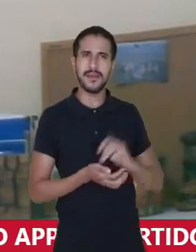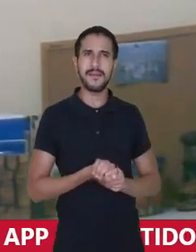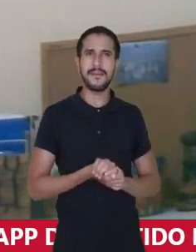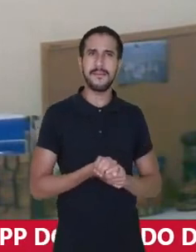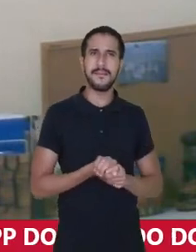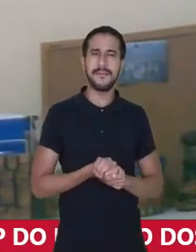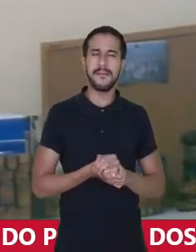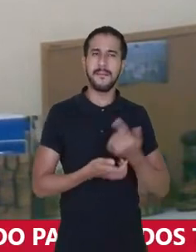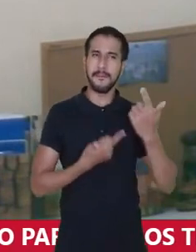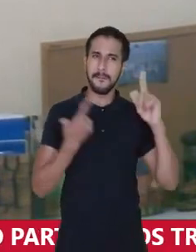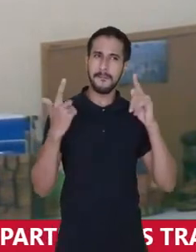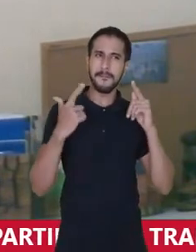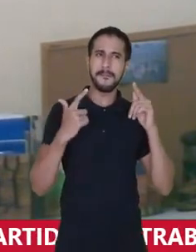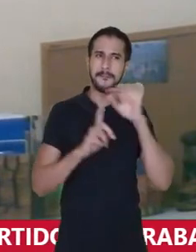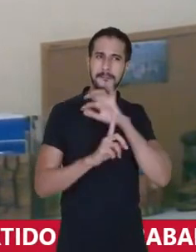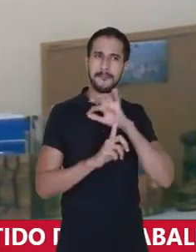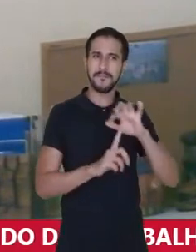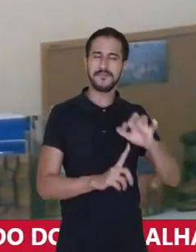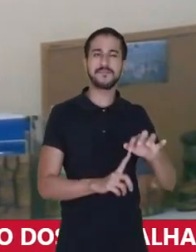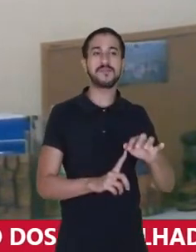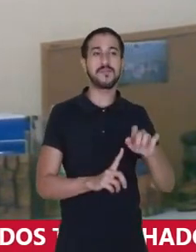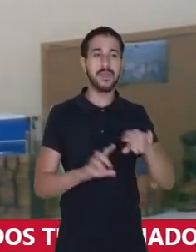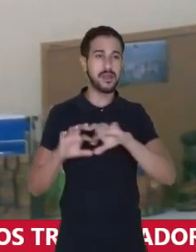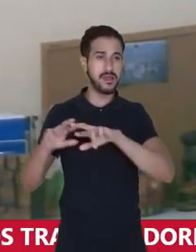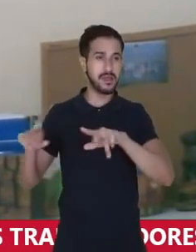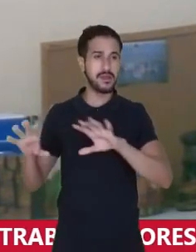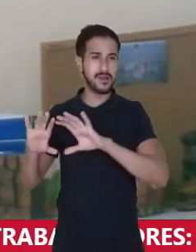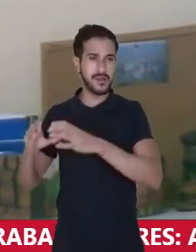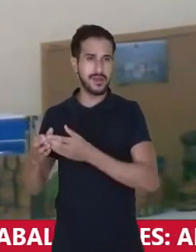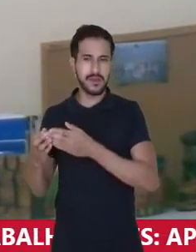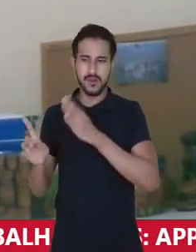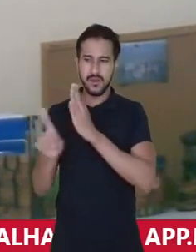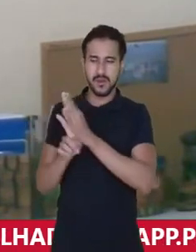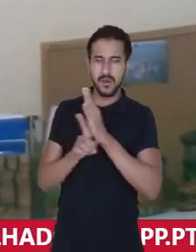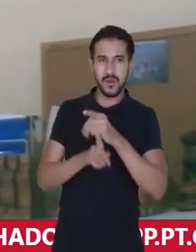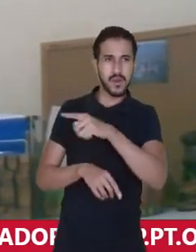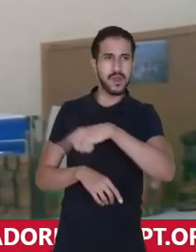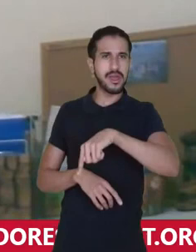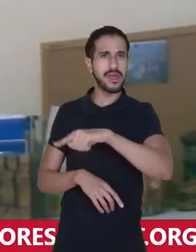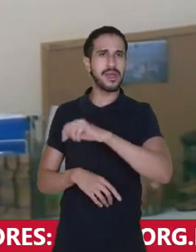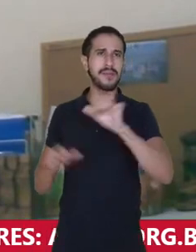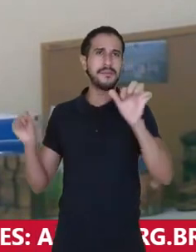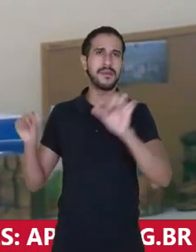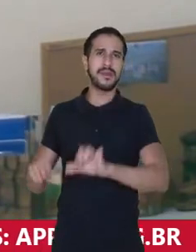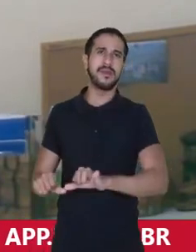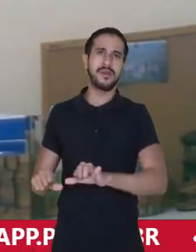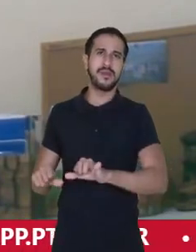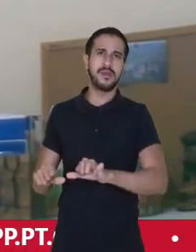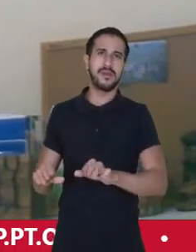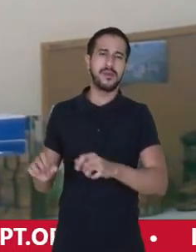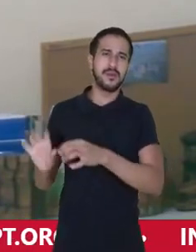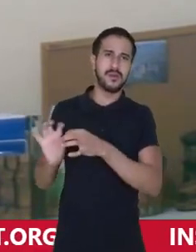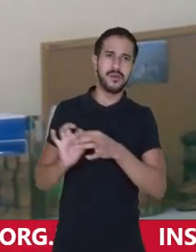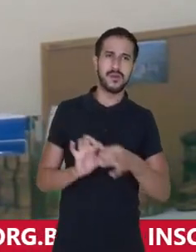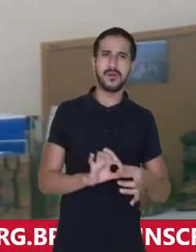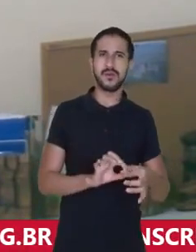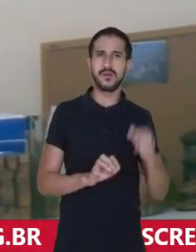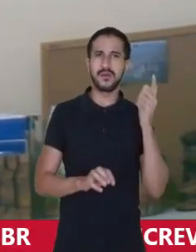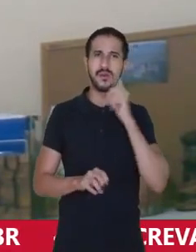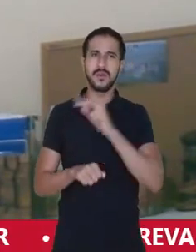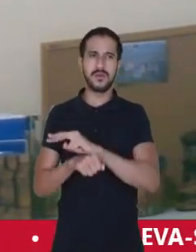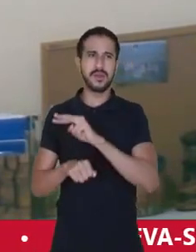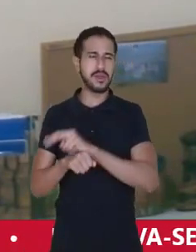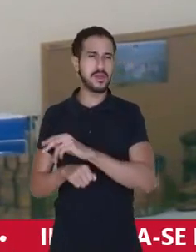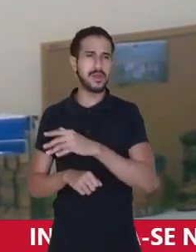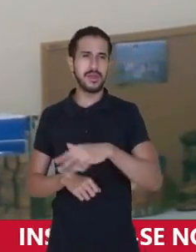entre outras dimensões de impactos. Essas comunidades eram identificadas como aquelas que tinham pior condição de proteção